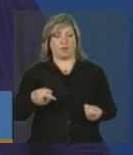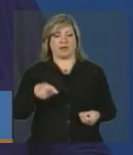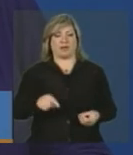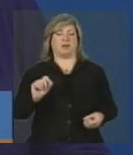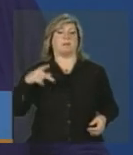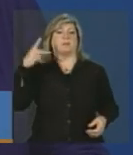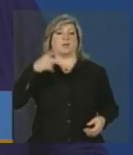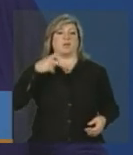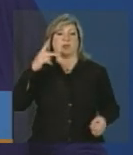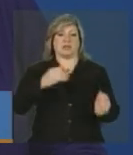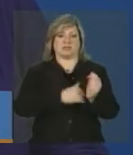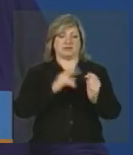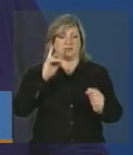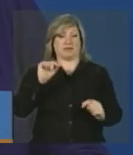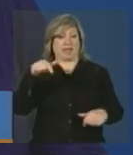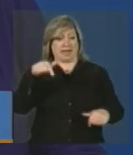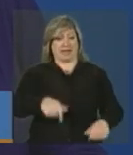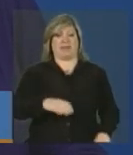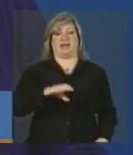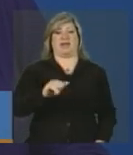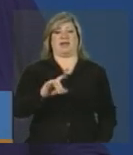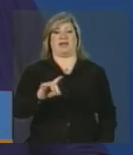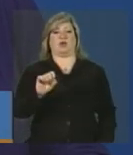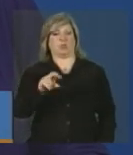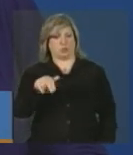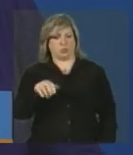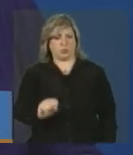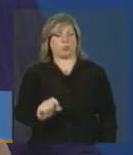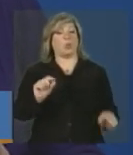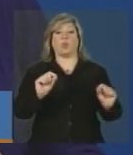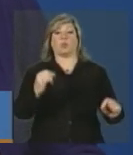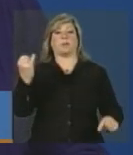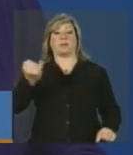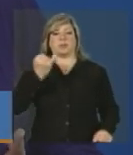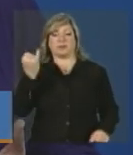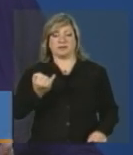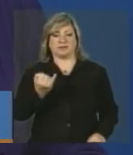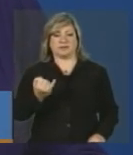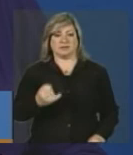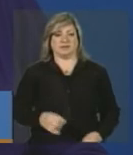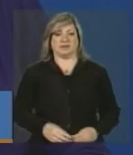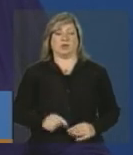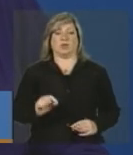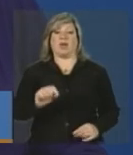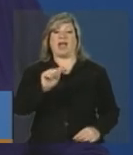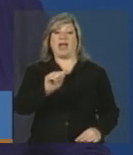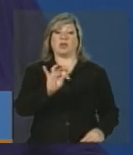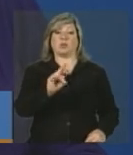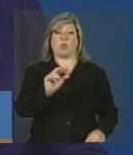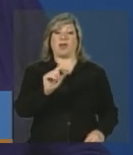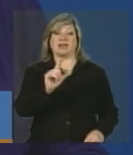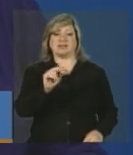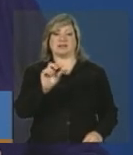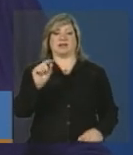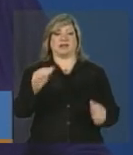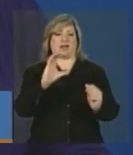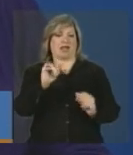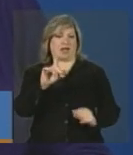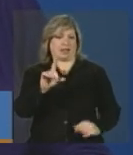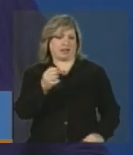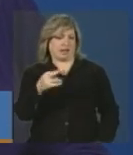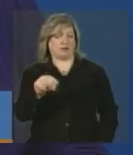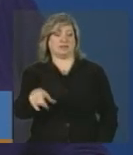política de senha. Então, aqui no CadSuas, o que é importante é atualizar o cadastro do